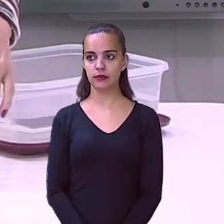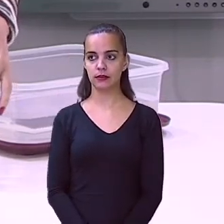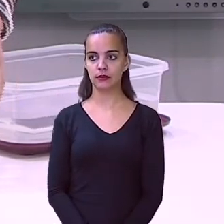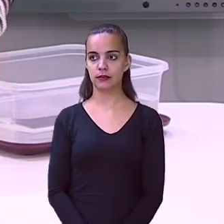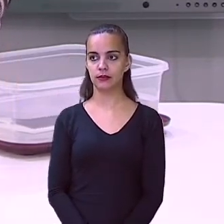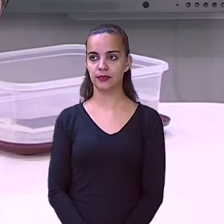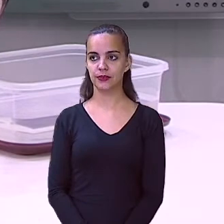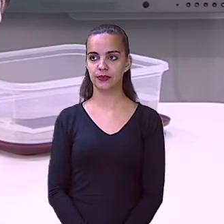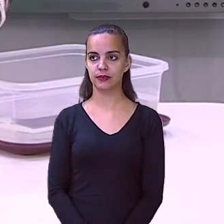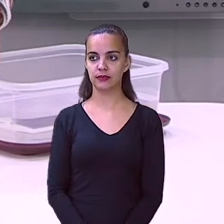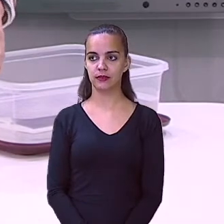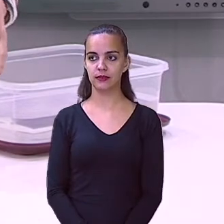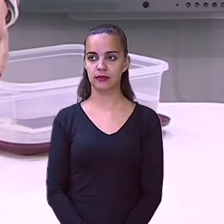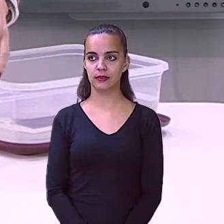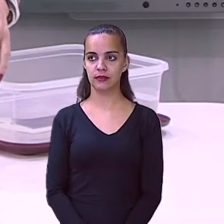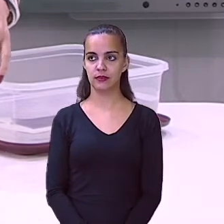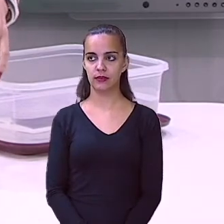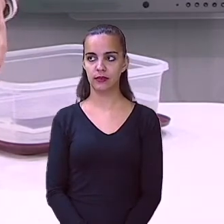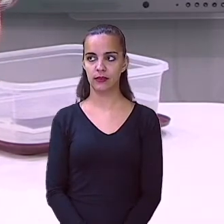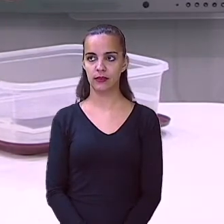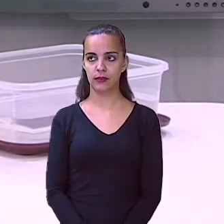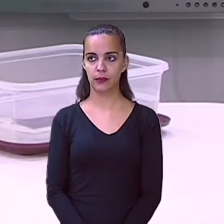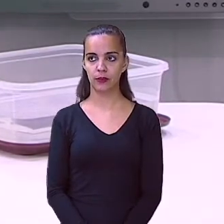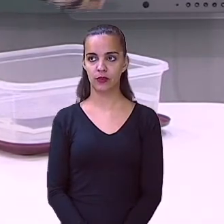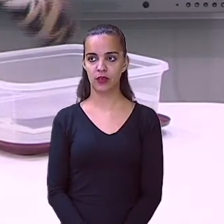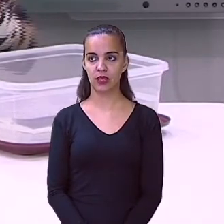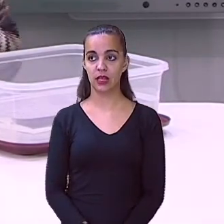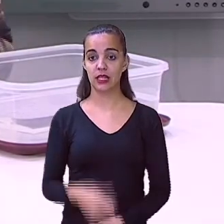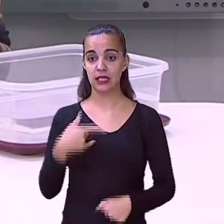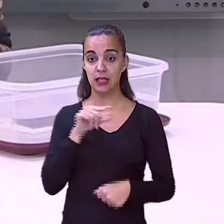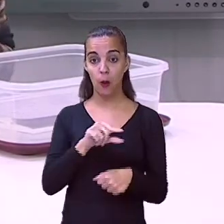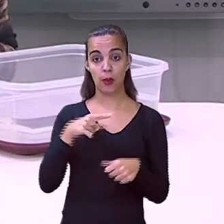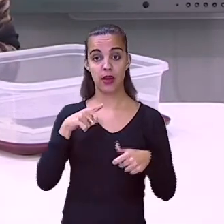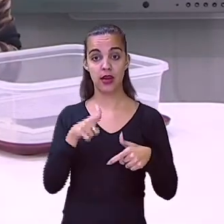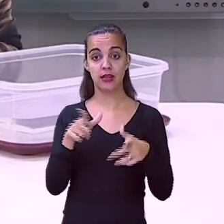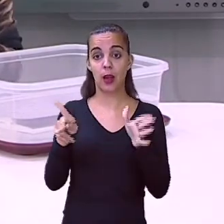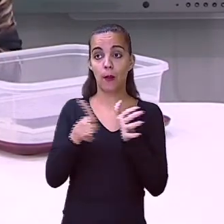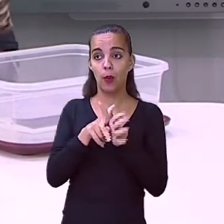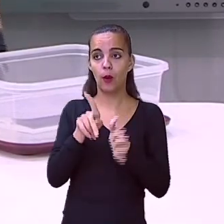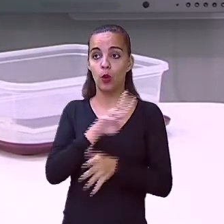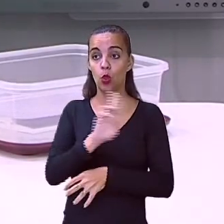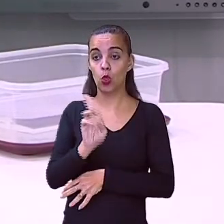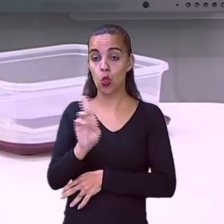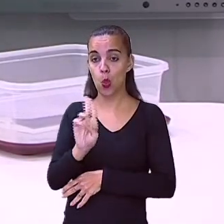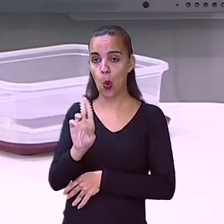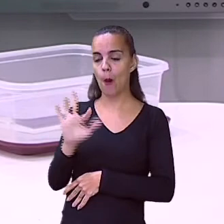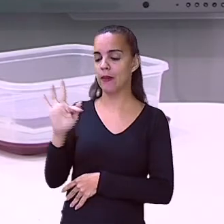subir. Então, este processo, ele é denominado